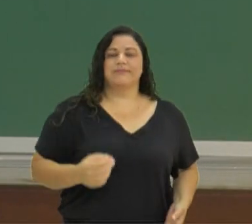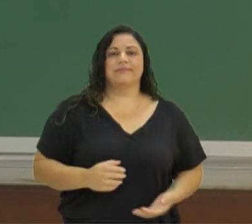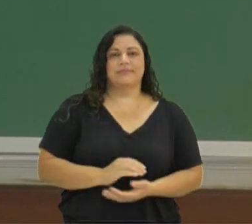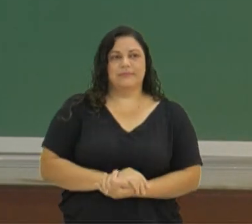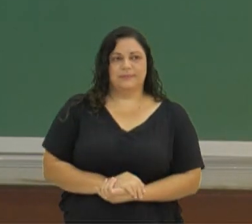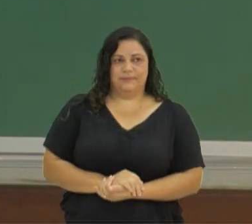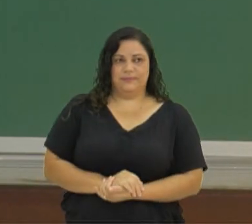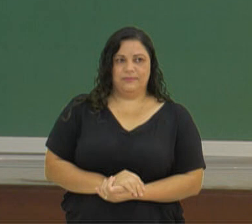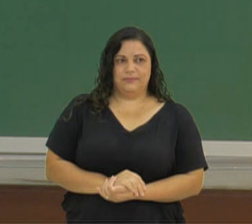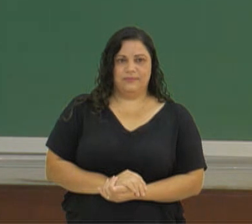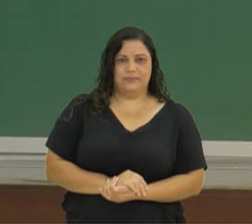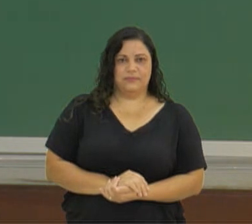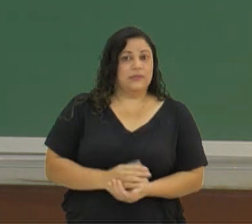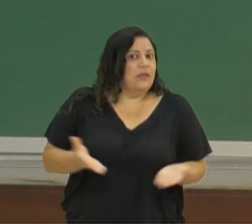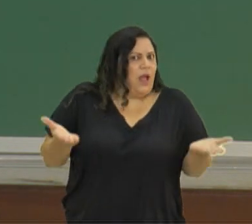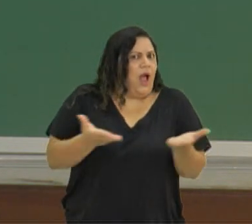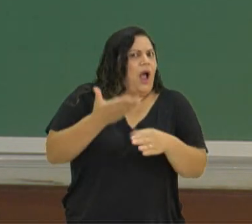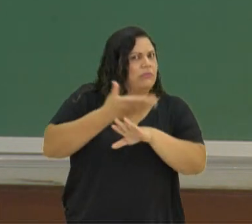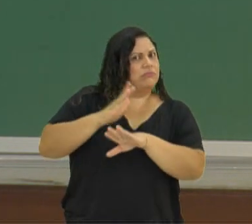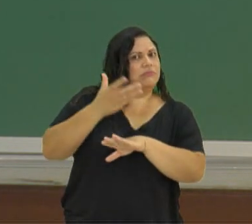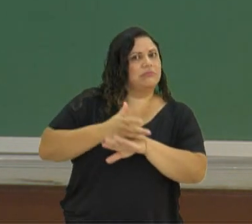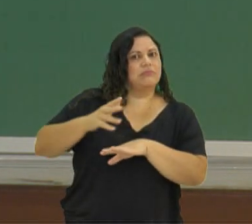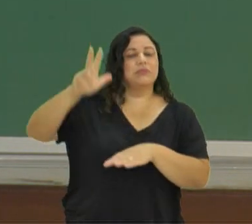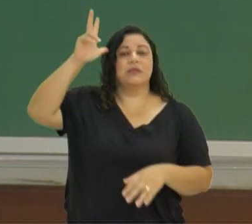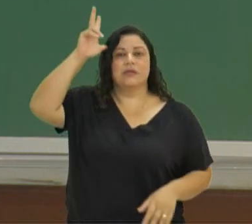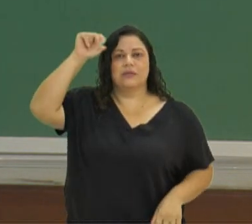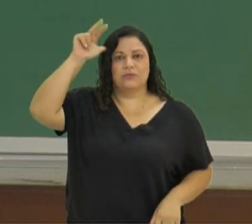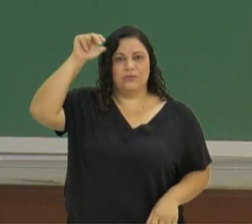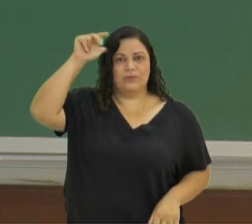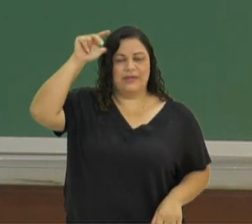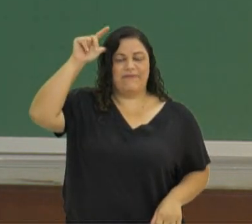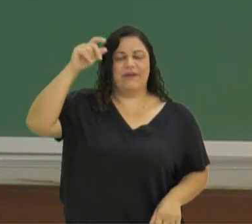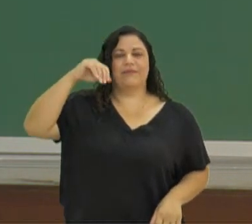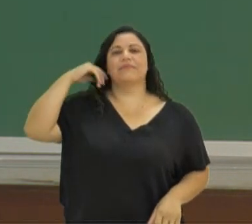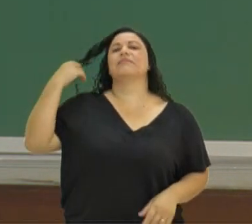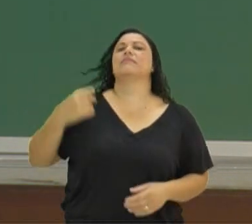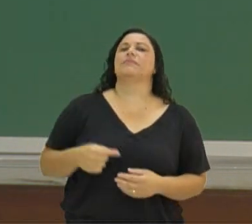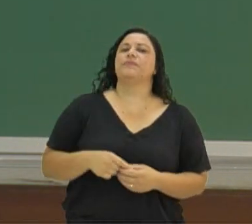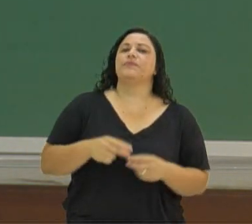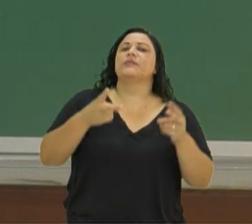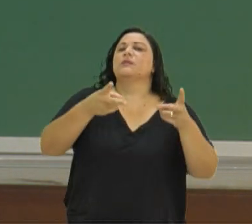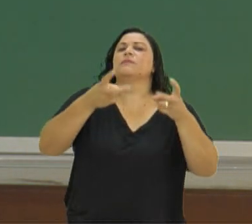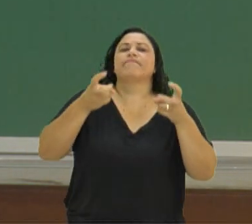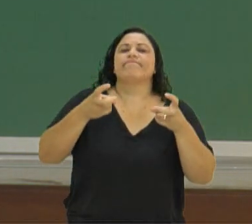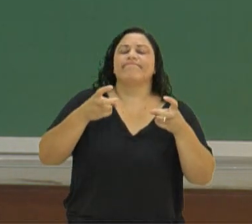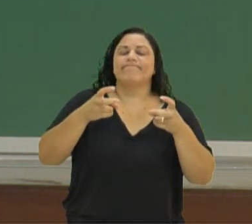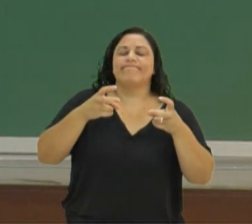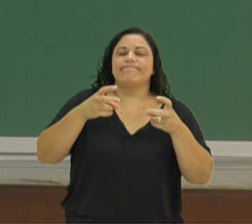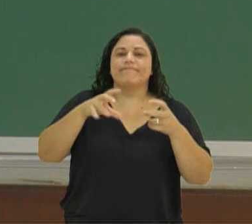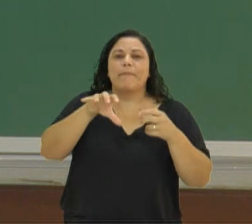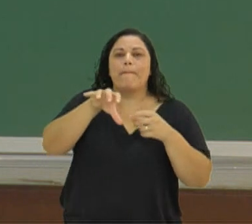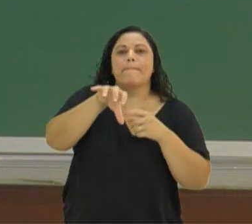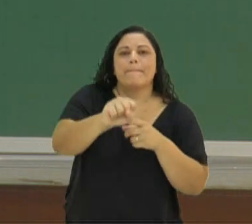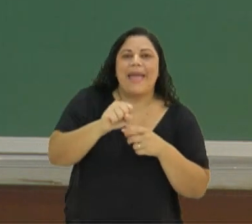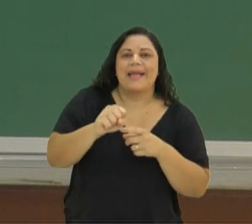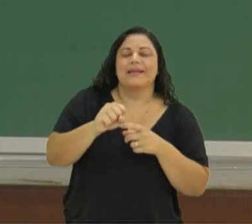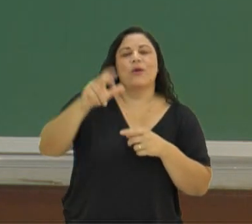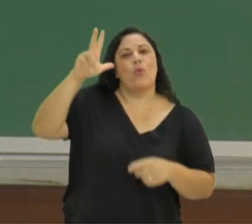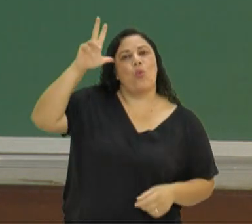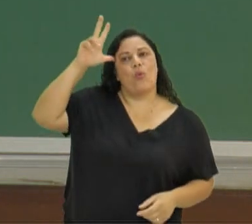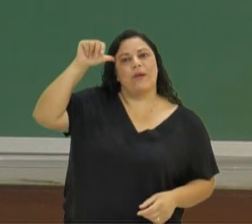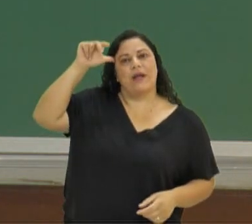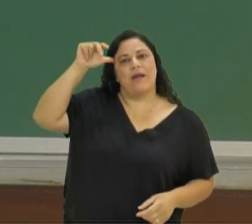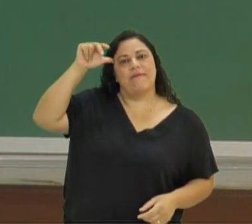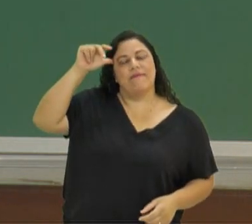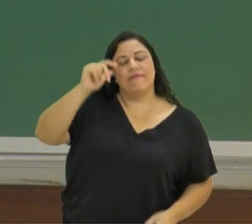exercício com o cavalo. O exercício é muito simples. Quero que você capture o cavalo preto. Você é o jogador com